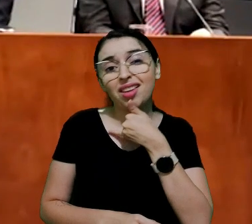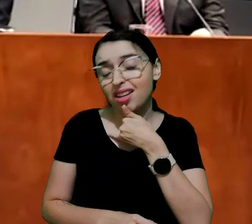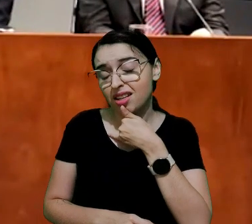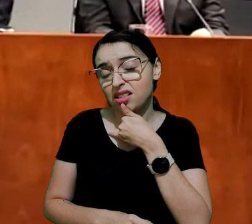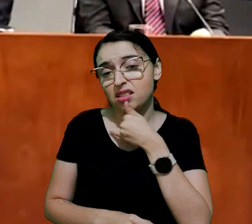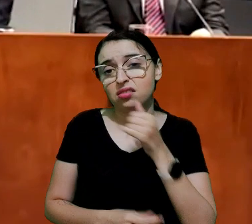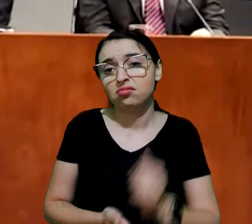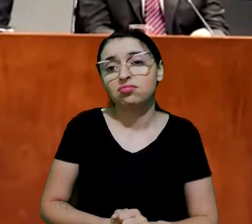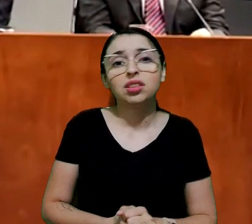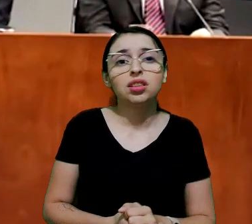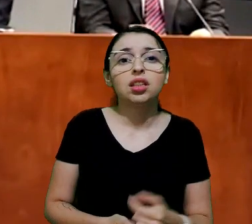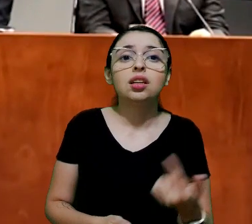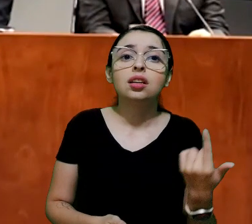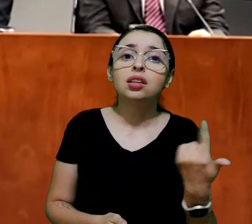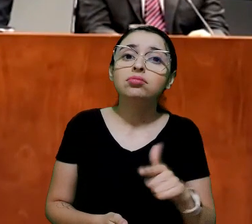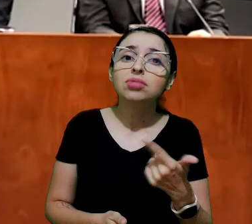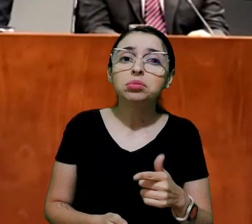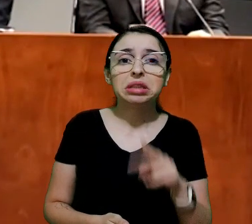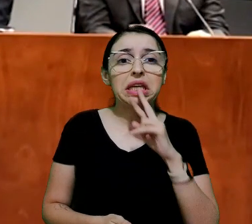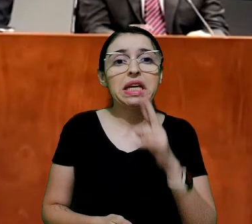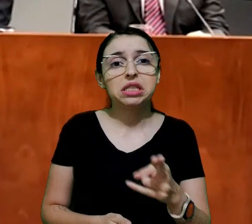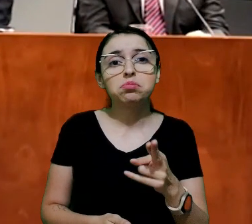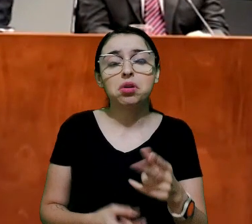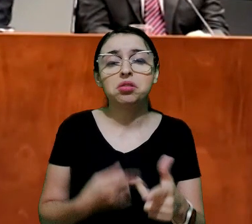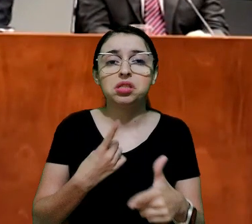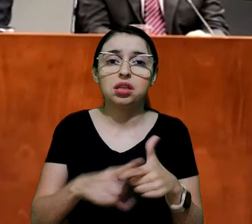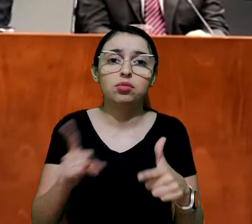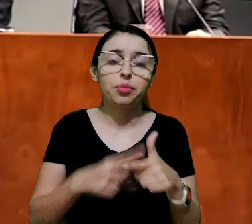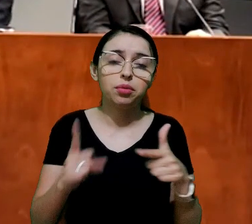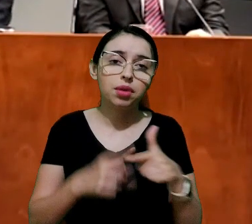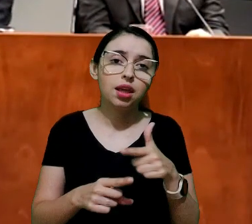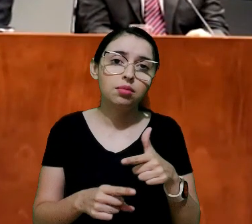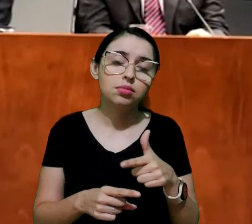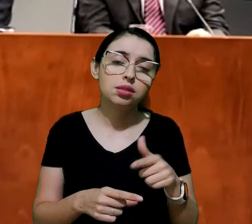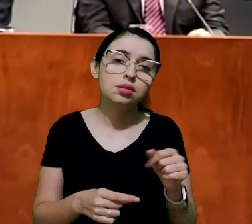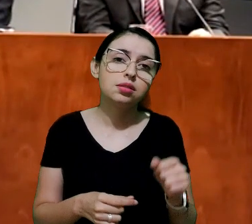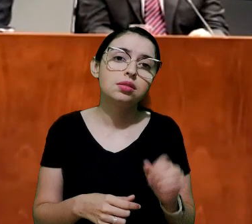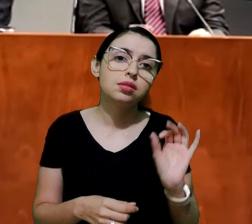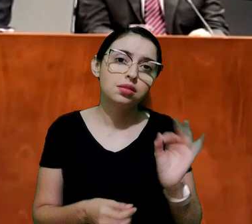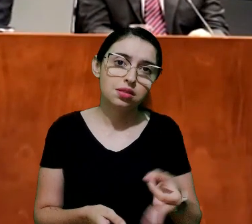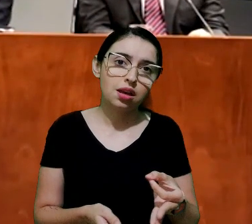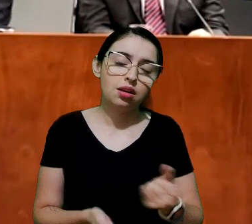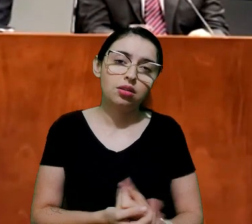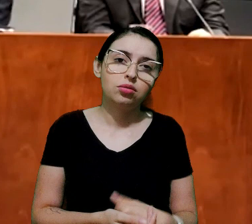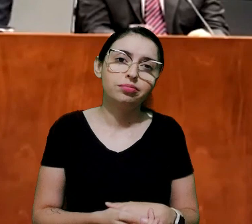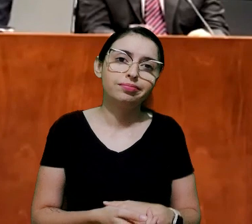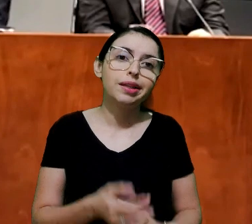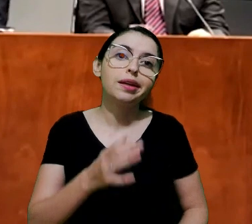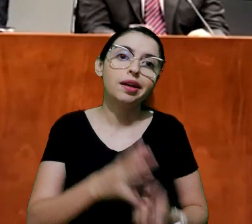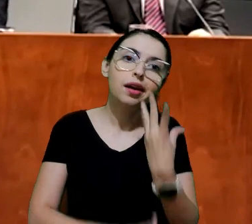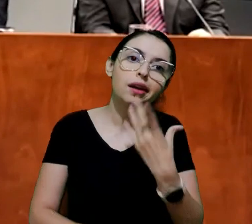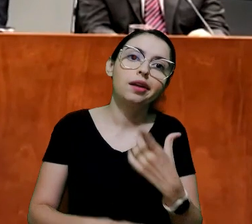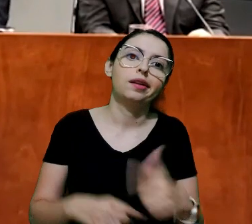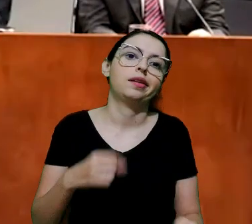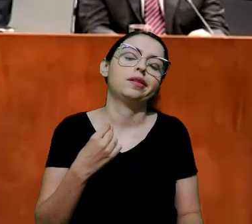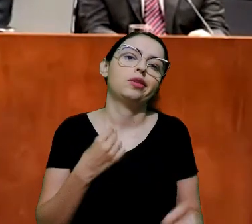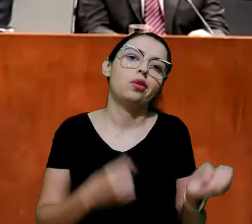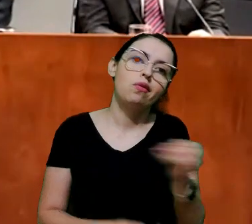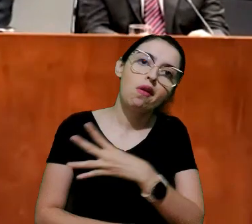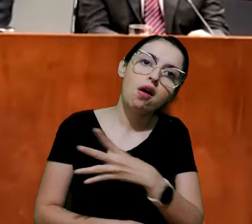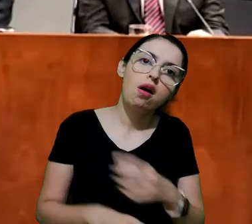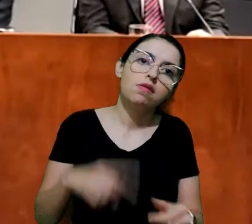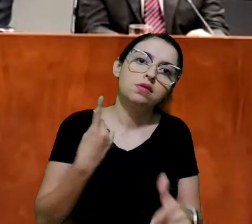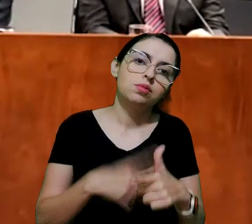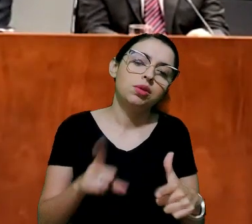a decisão vem de forma frustrante, porque não só não resolve aquele problema que se pretendia resolver,